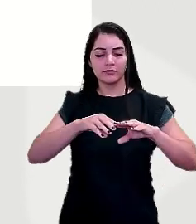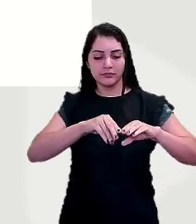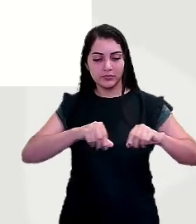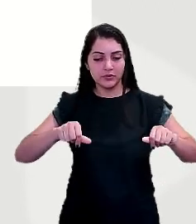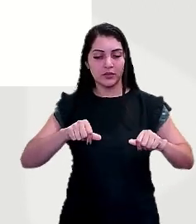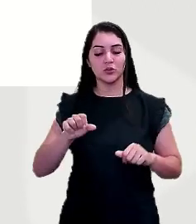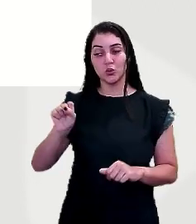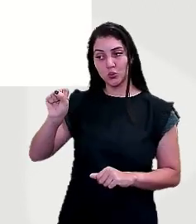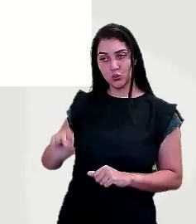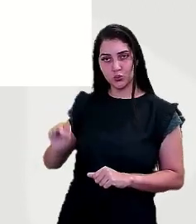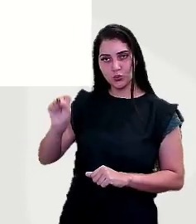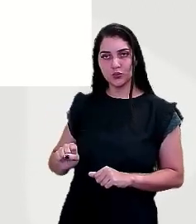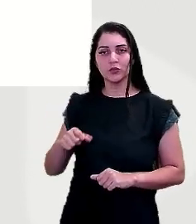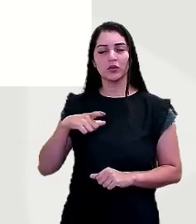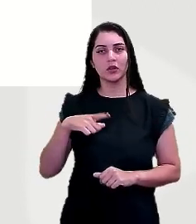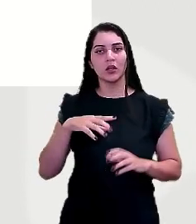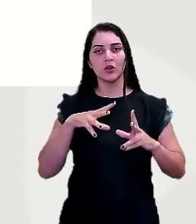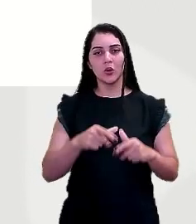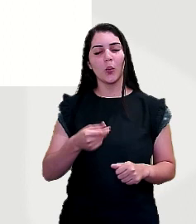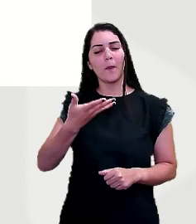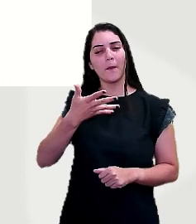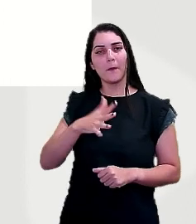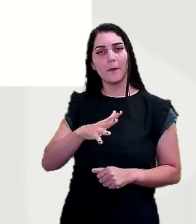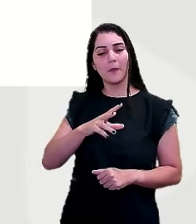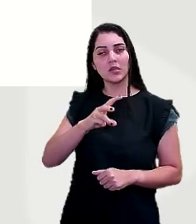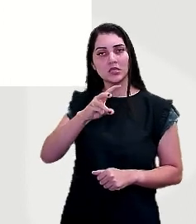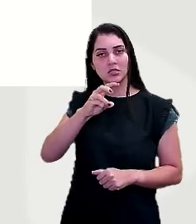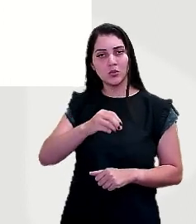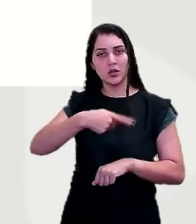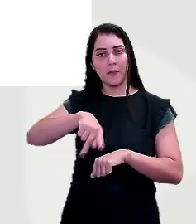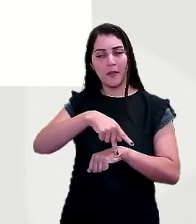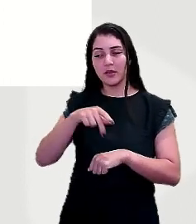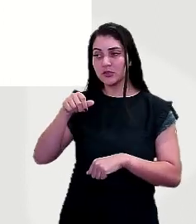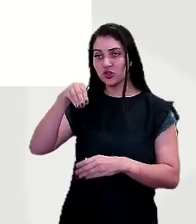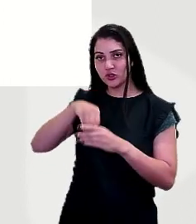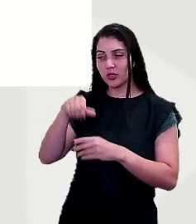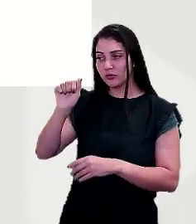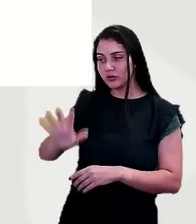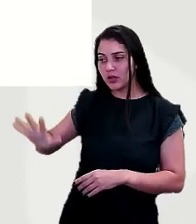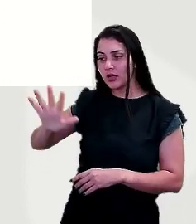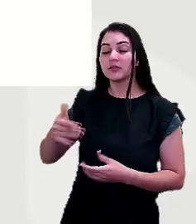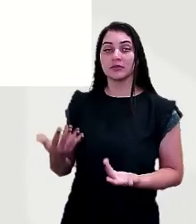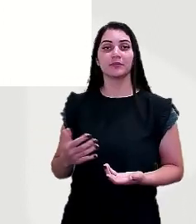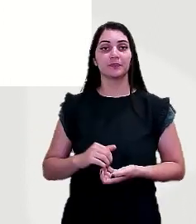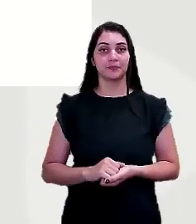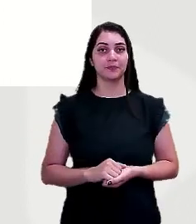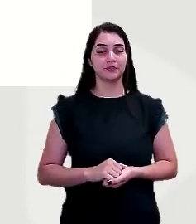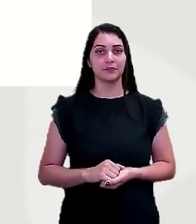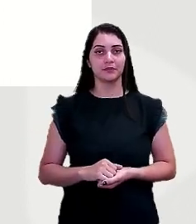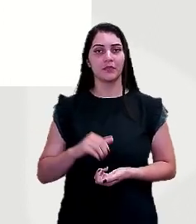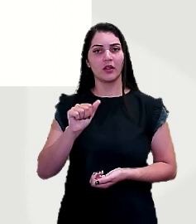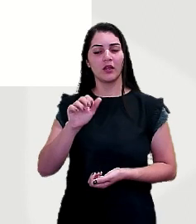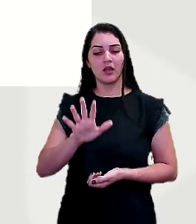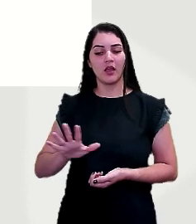o hemisfério sul. Existem ao todo 50 países asiáticos. Então, a Ásia